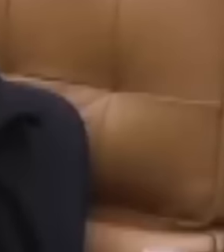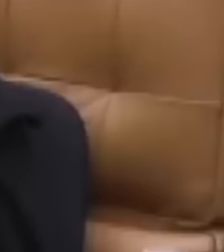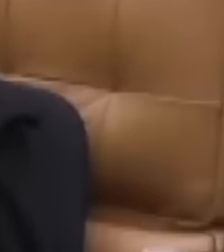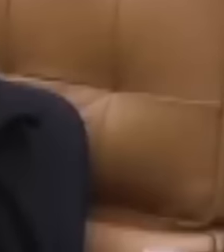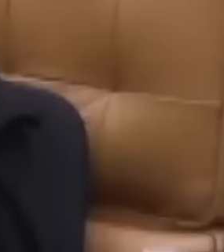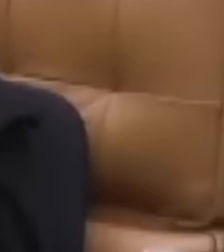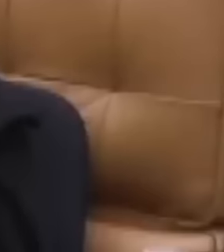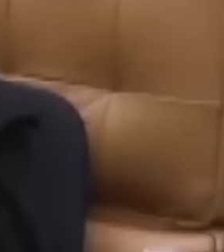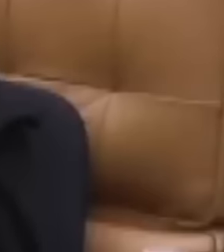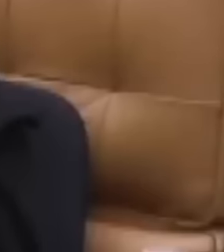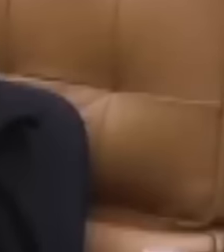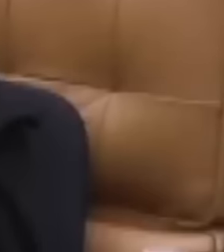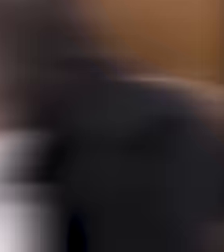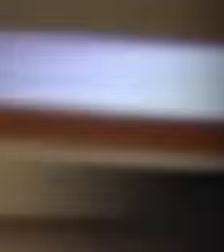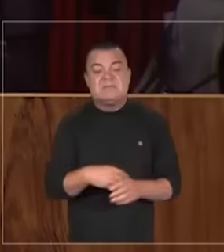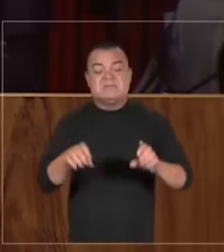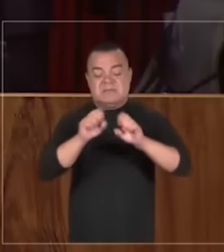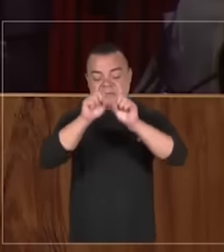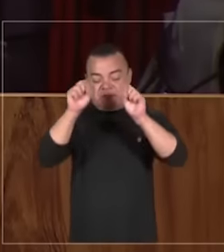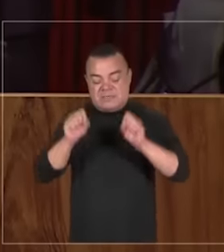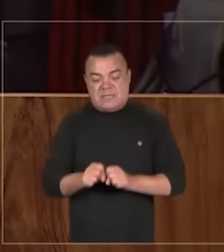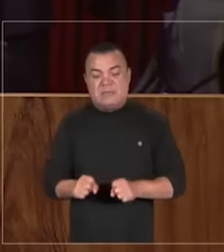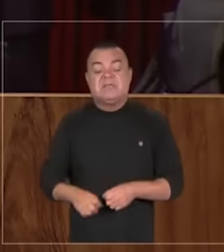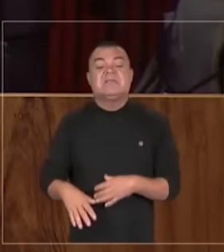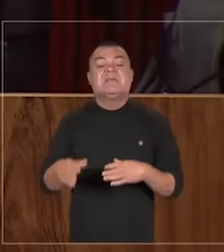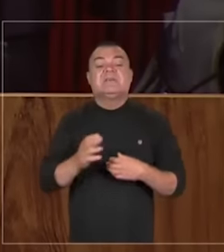com muitas desigualdades. Há